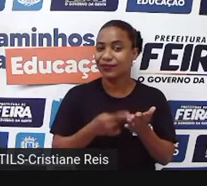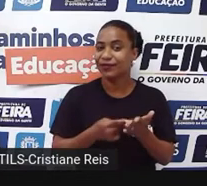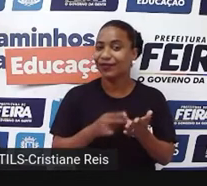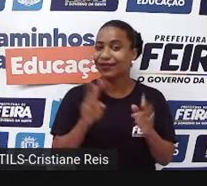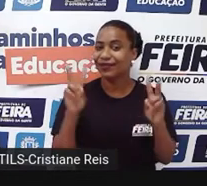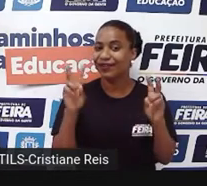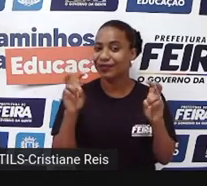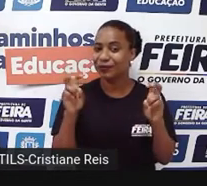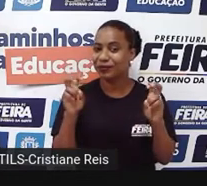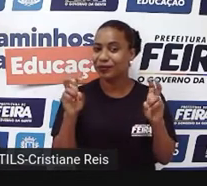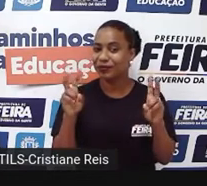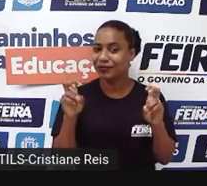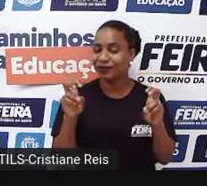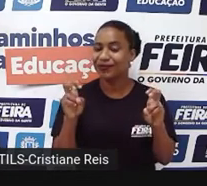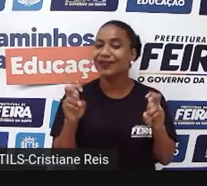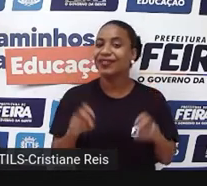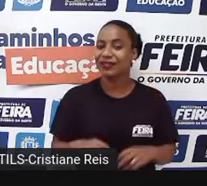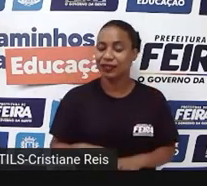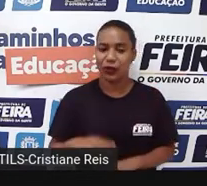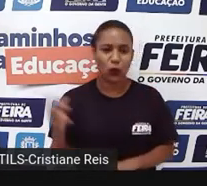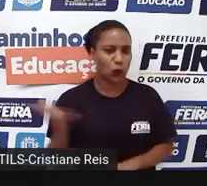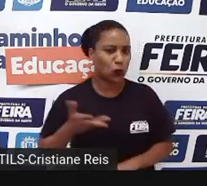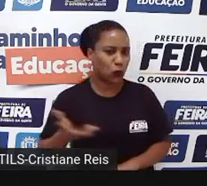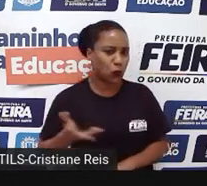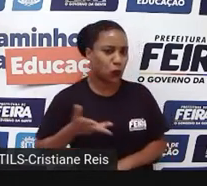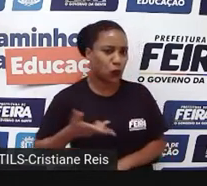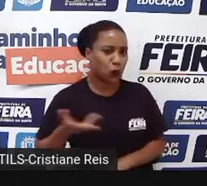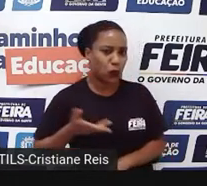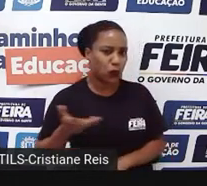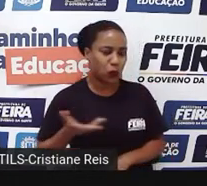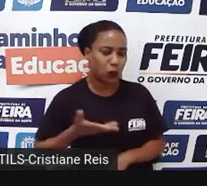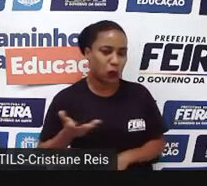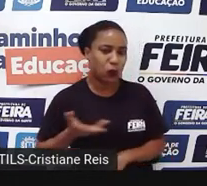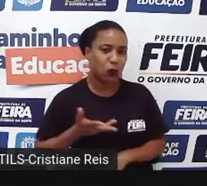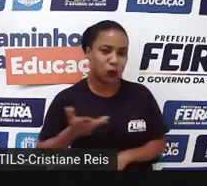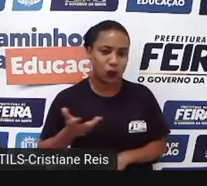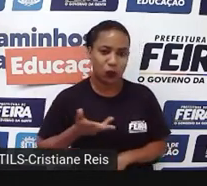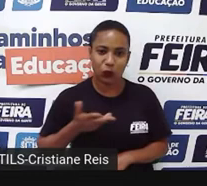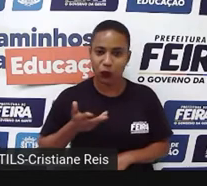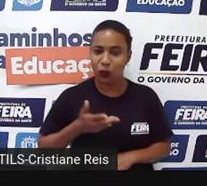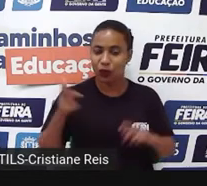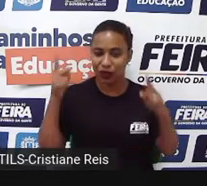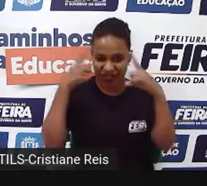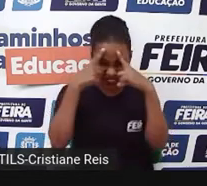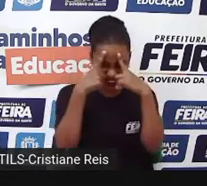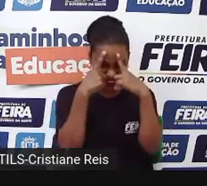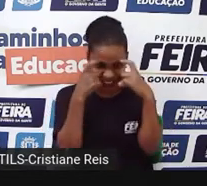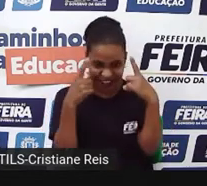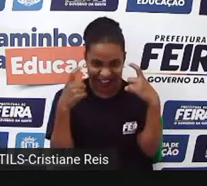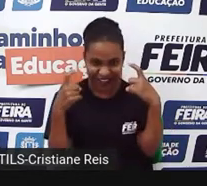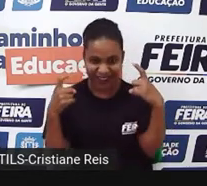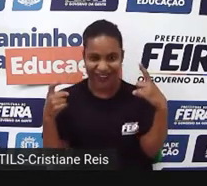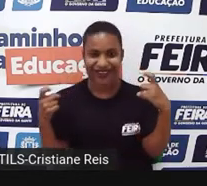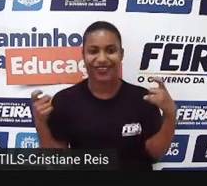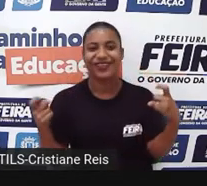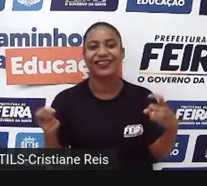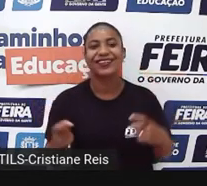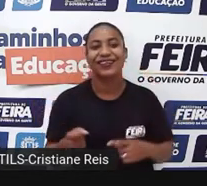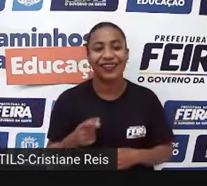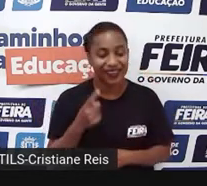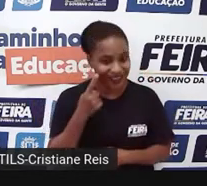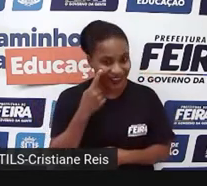lembra? Velozes e Furiosos. Gente, esse filme, né, é fantástico. Eu assisti todos. E